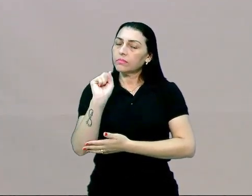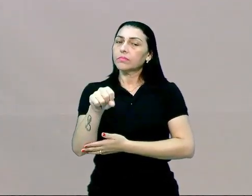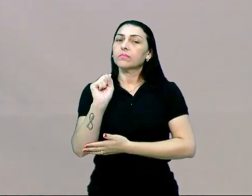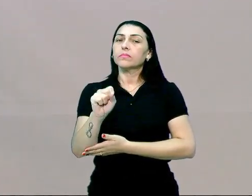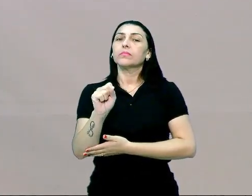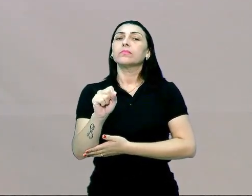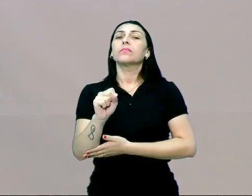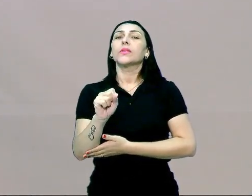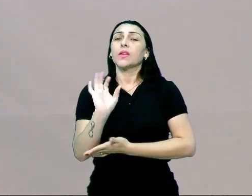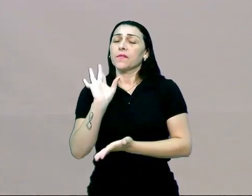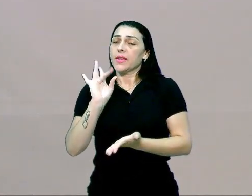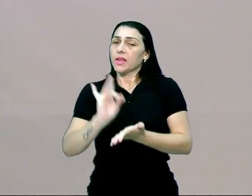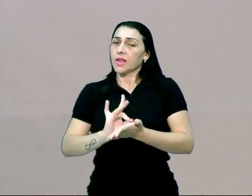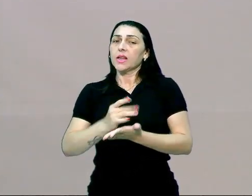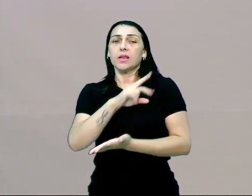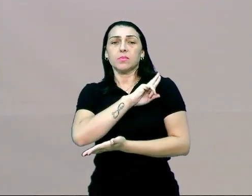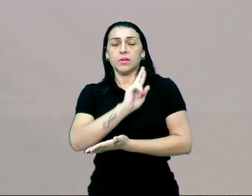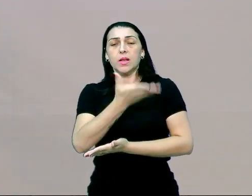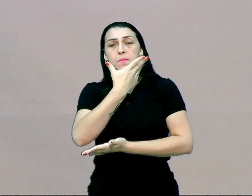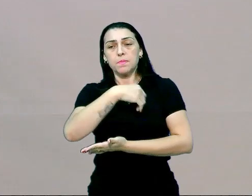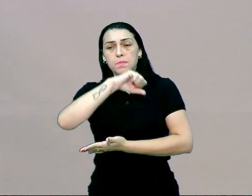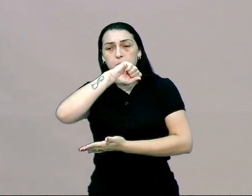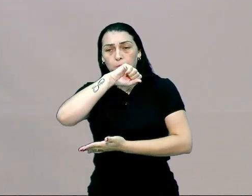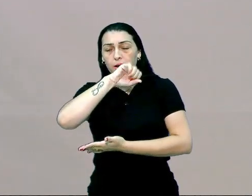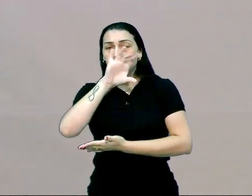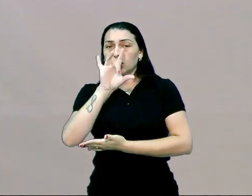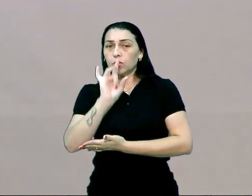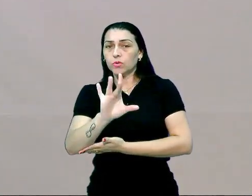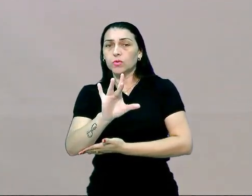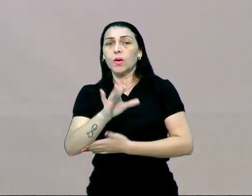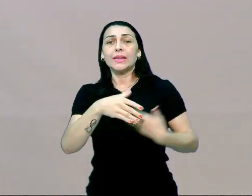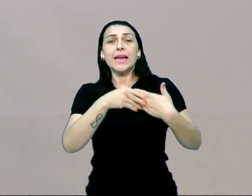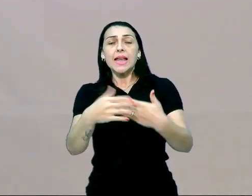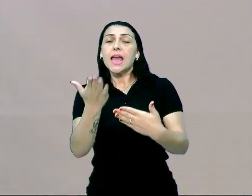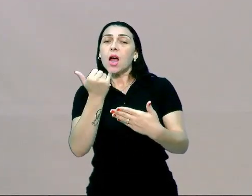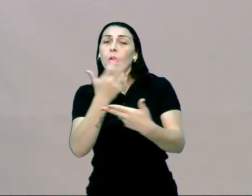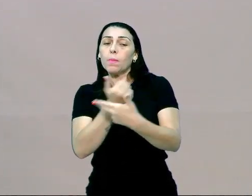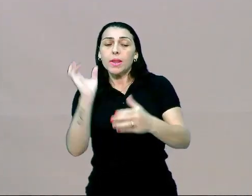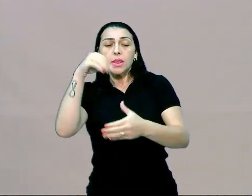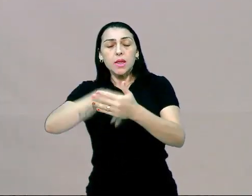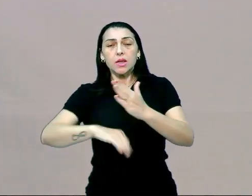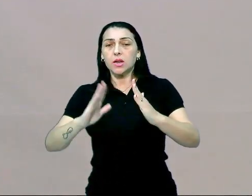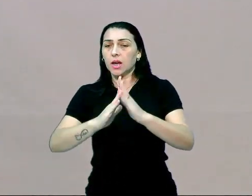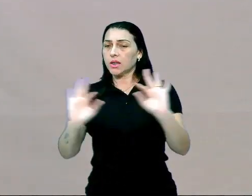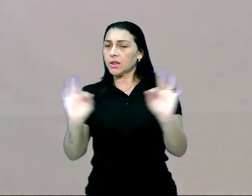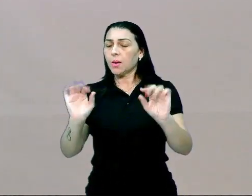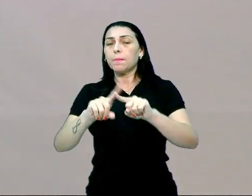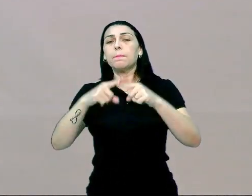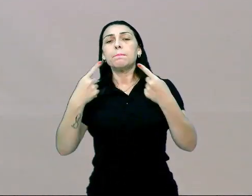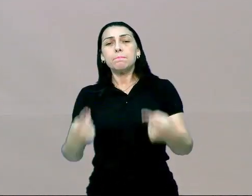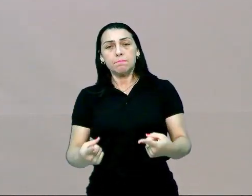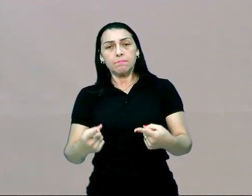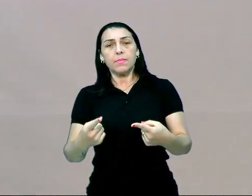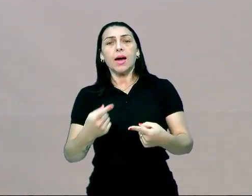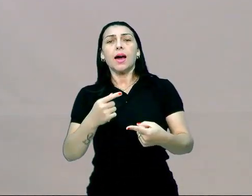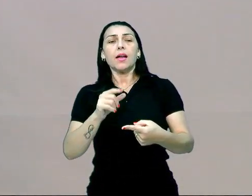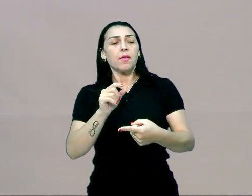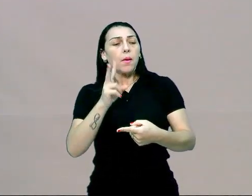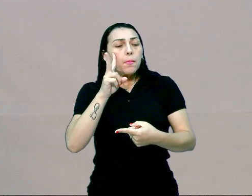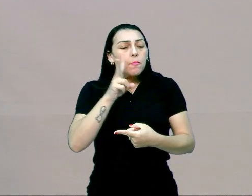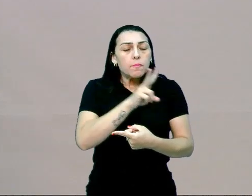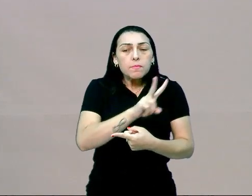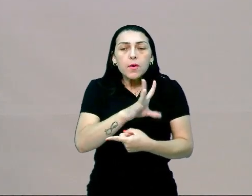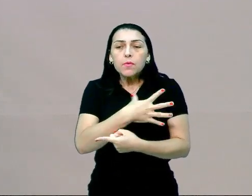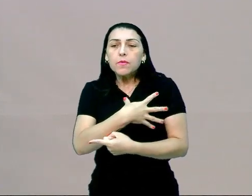seu real papel de pai, que não é só colocar o alimento dentro de casa, mas o devido